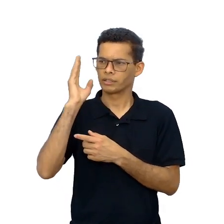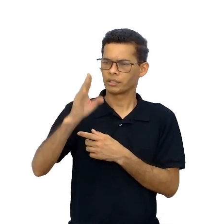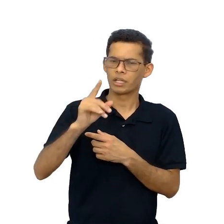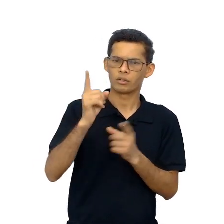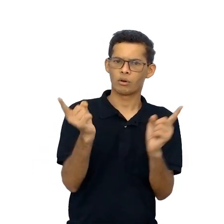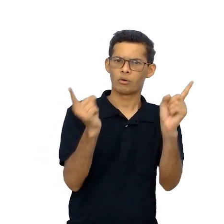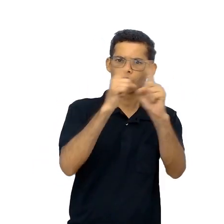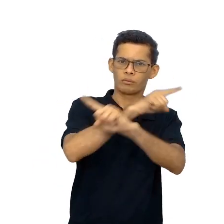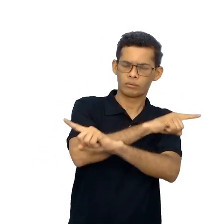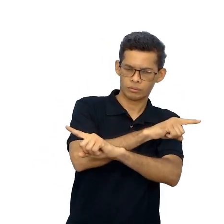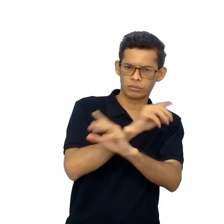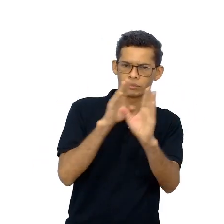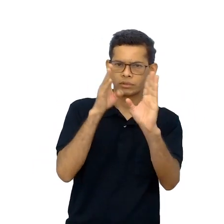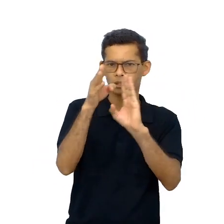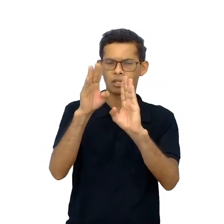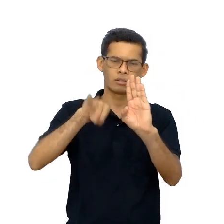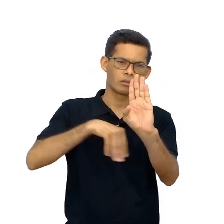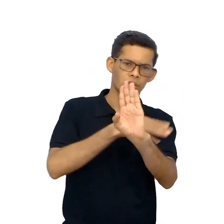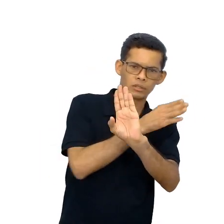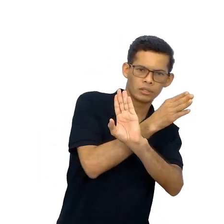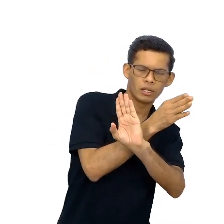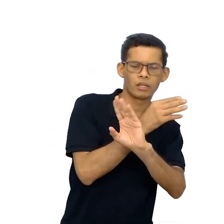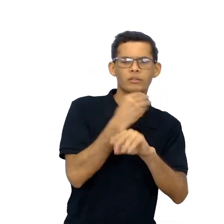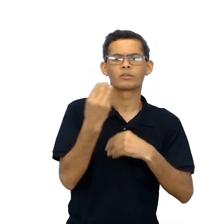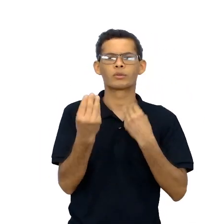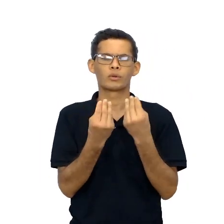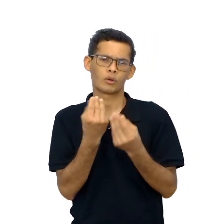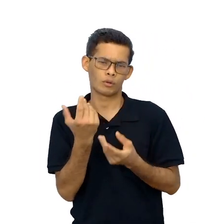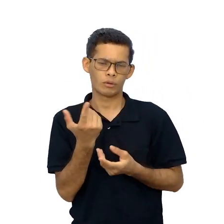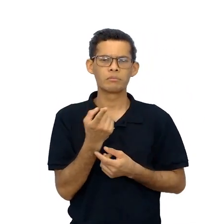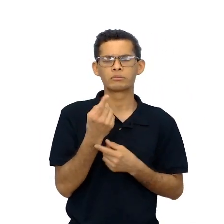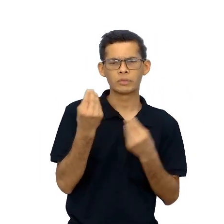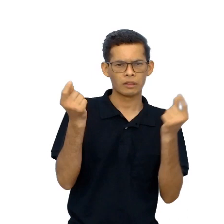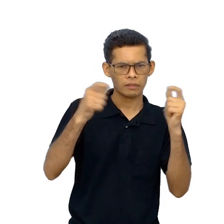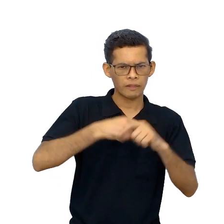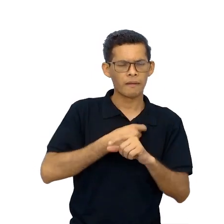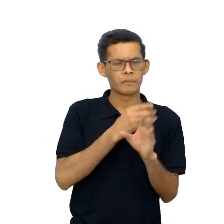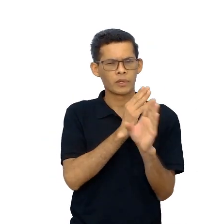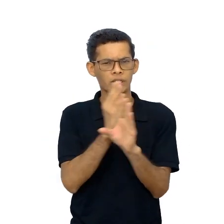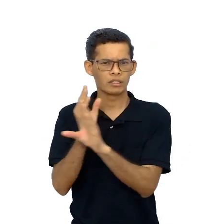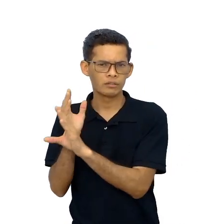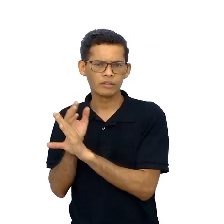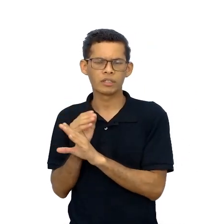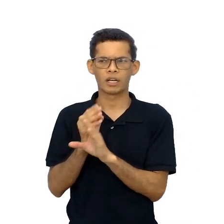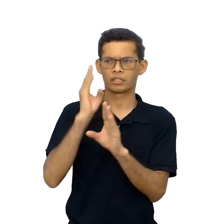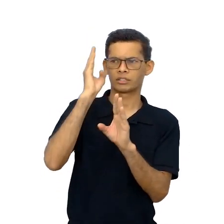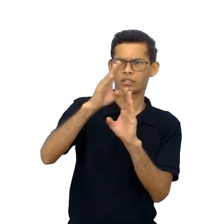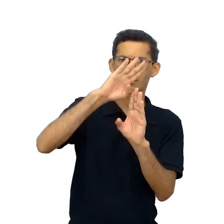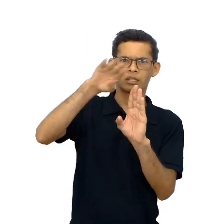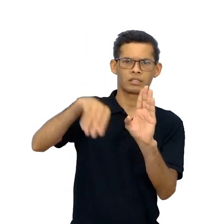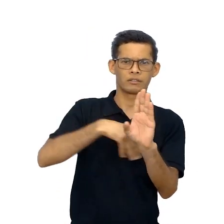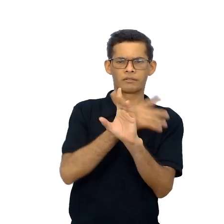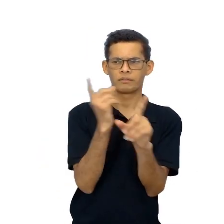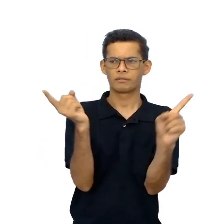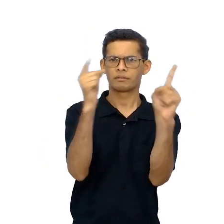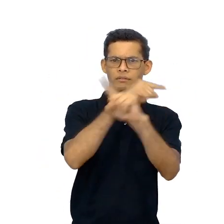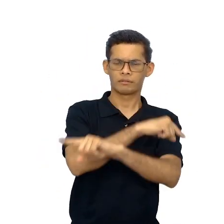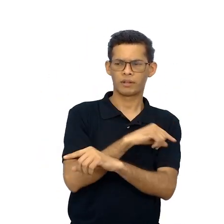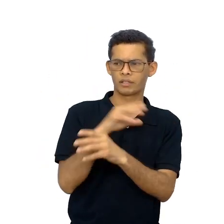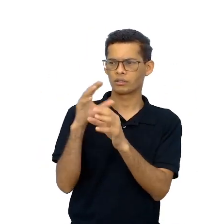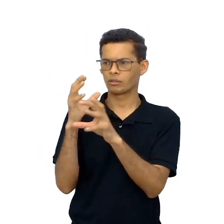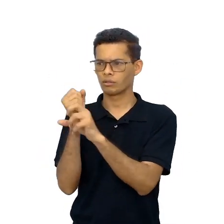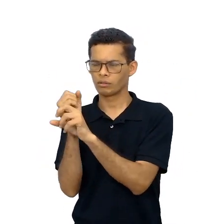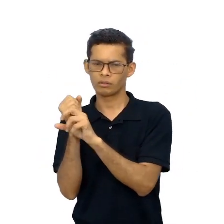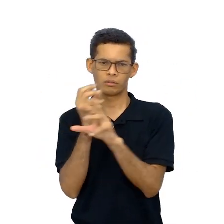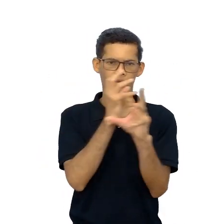ou diretamente proporcionais? Como podemos identificar a proporcionalidade direta e inversa entre duas grandezas, né?